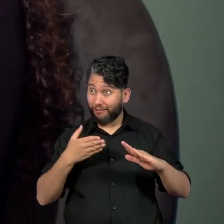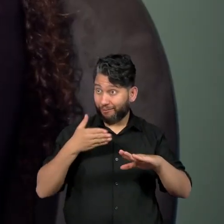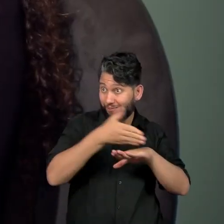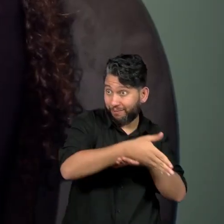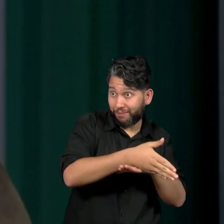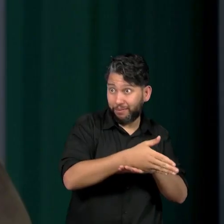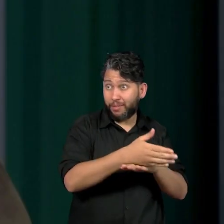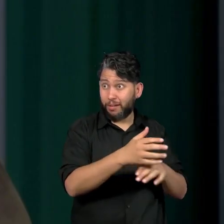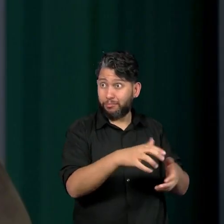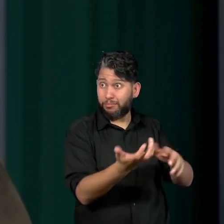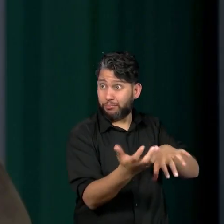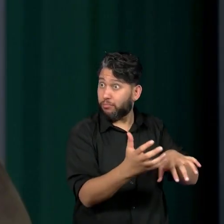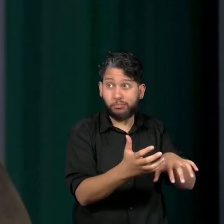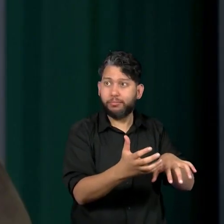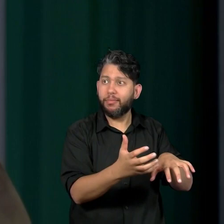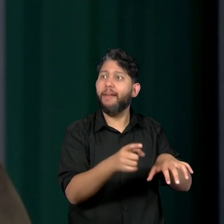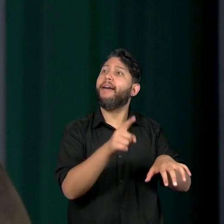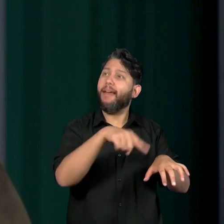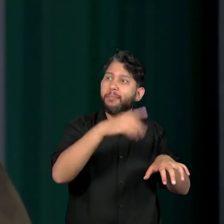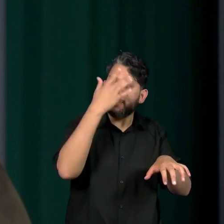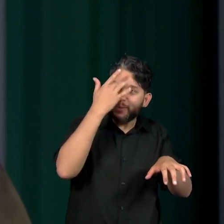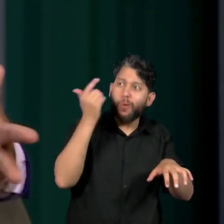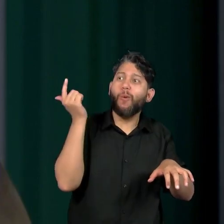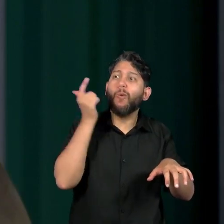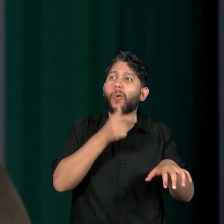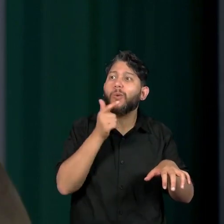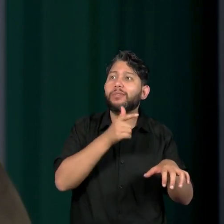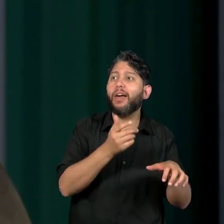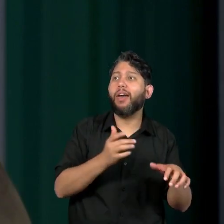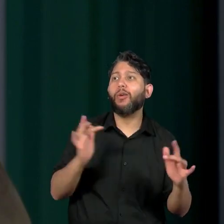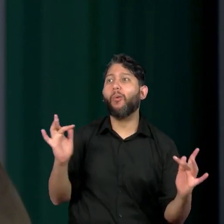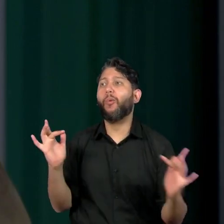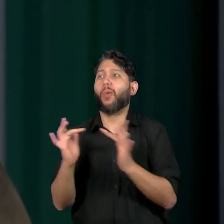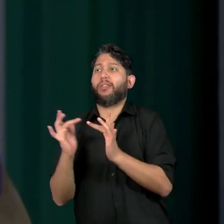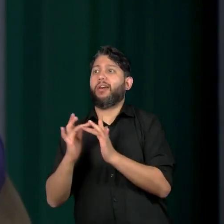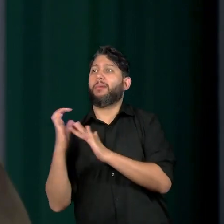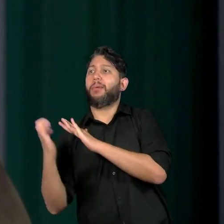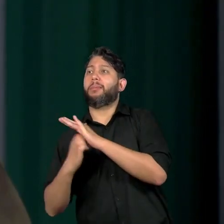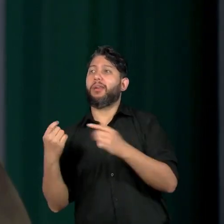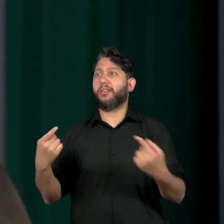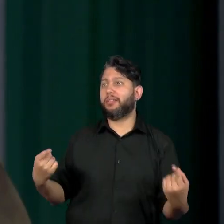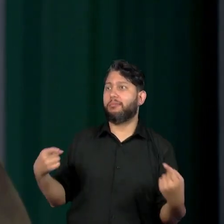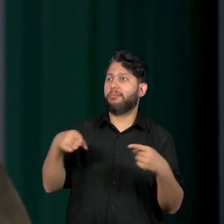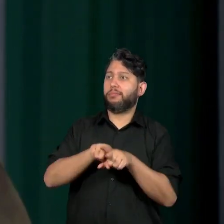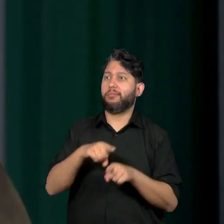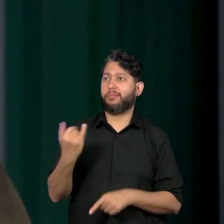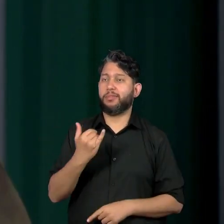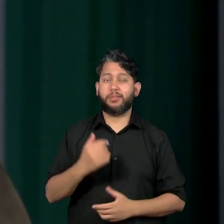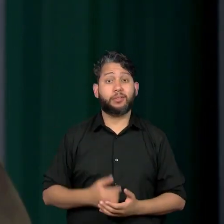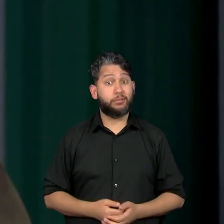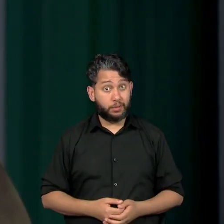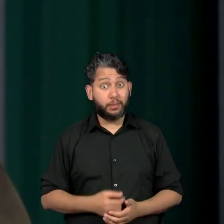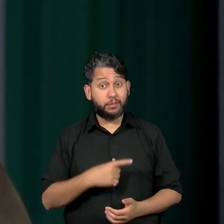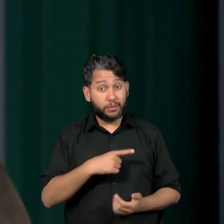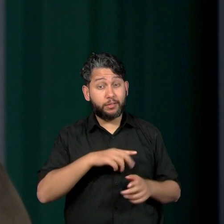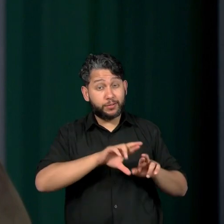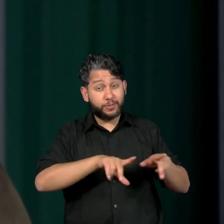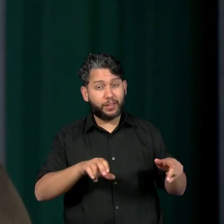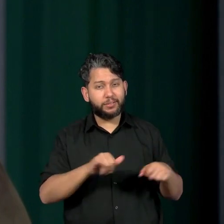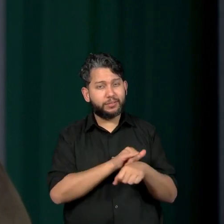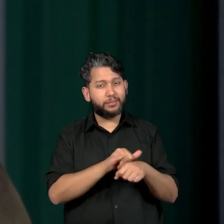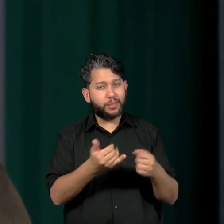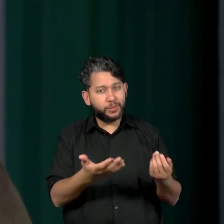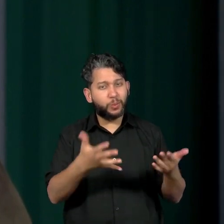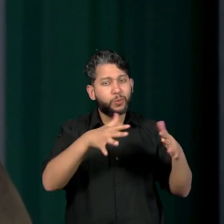pessoas preparadas. Foi justamente para aprofundar a inclusão e buscar inclusões alternativas